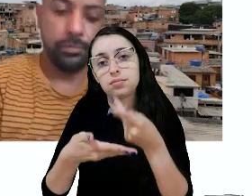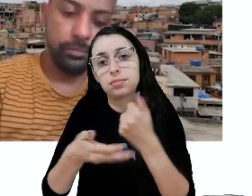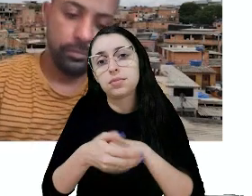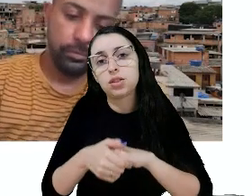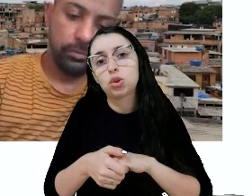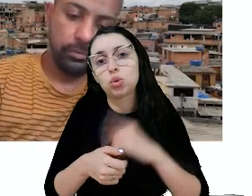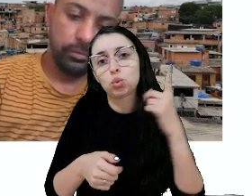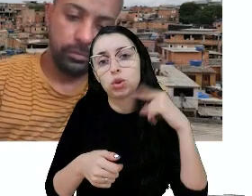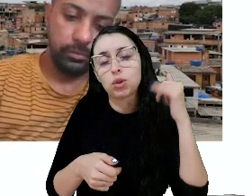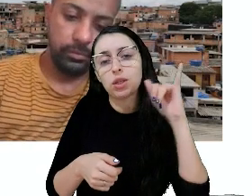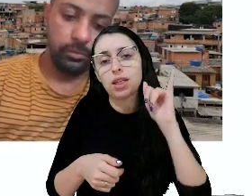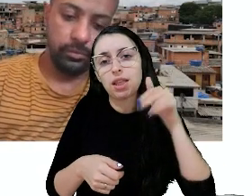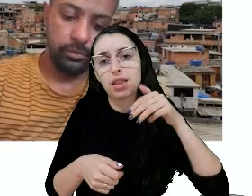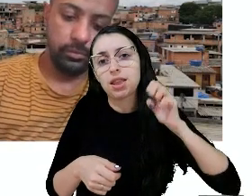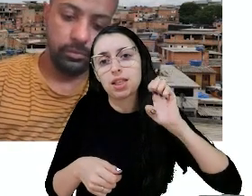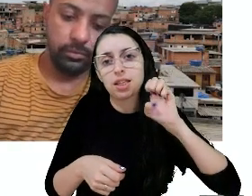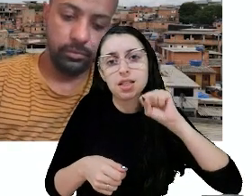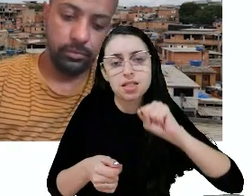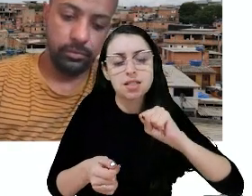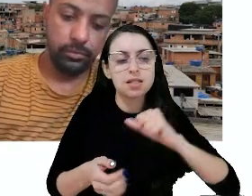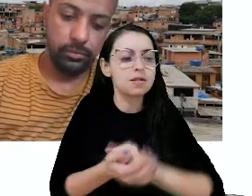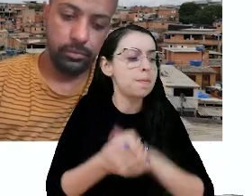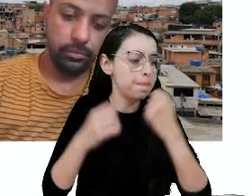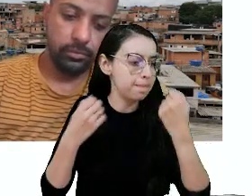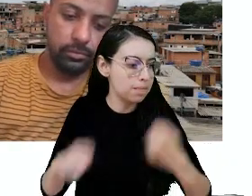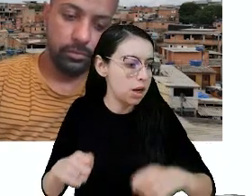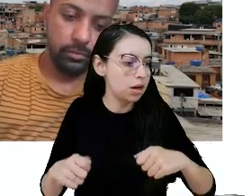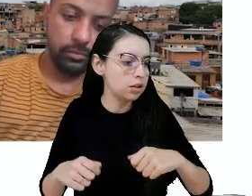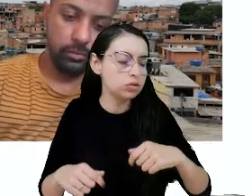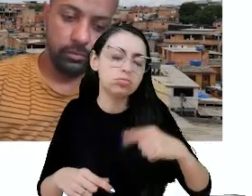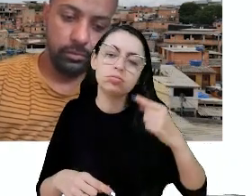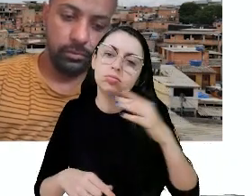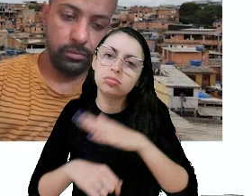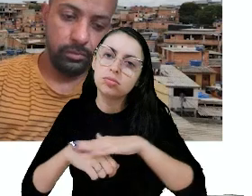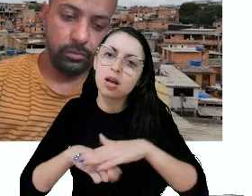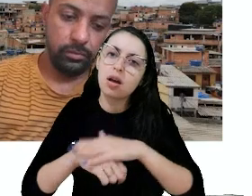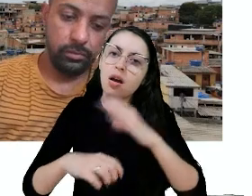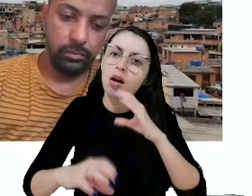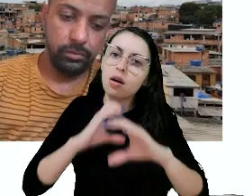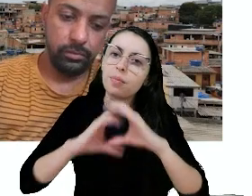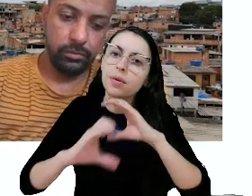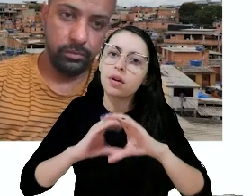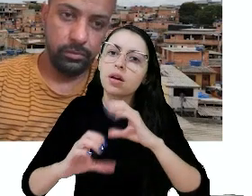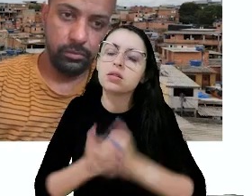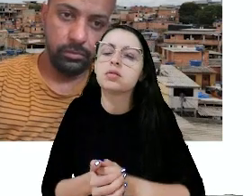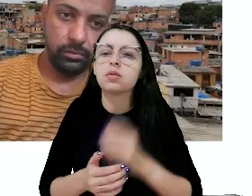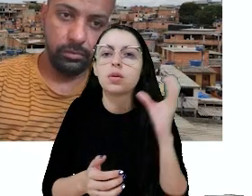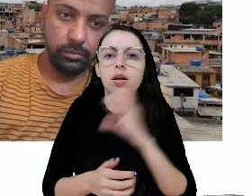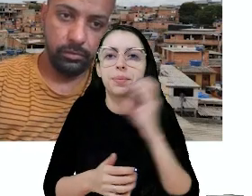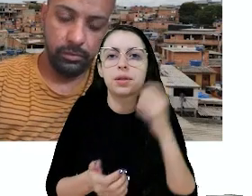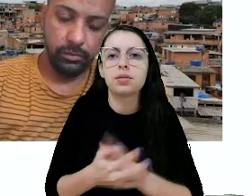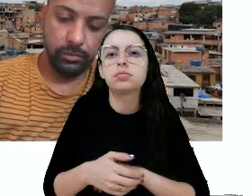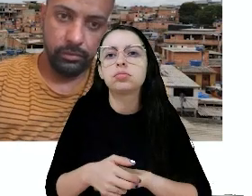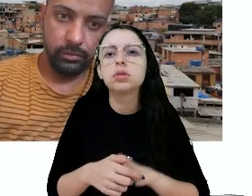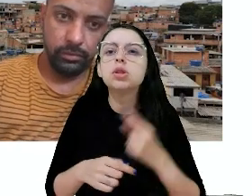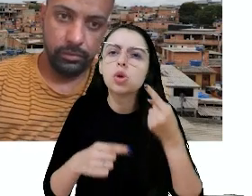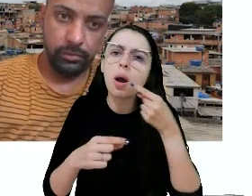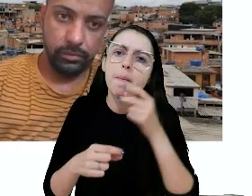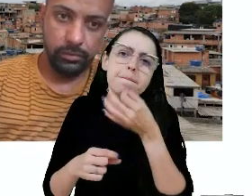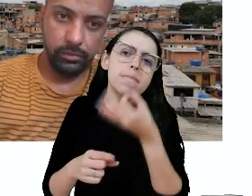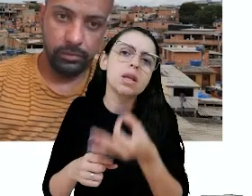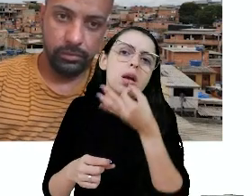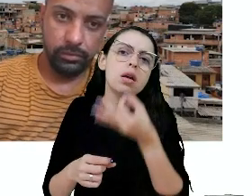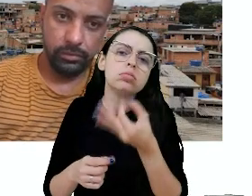para a doutora Inês, para que a gente possa promover esse diálogo, fomentar sem fugir tanto ao horário, mas deixando esses